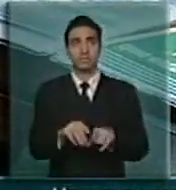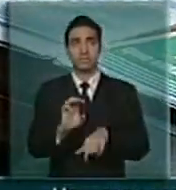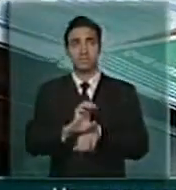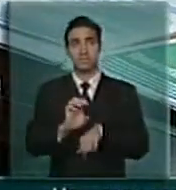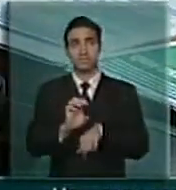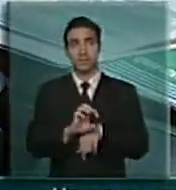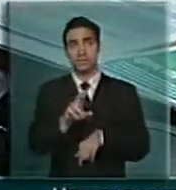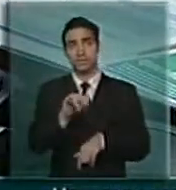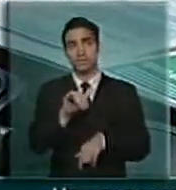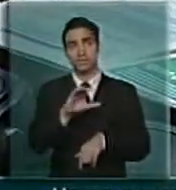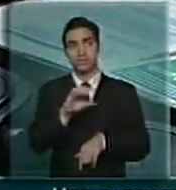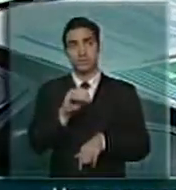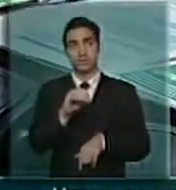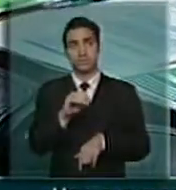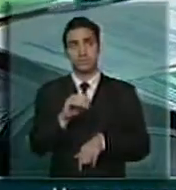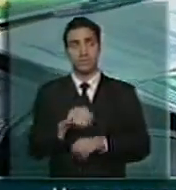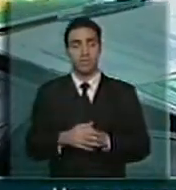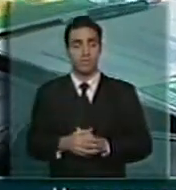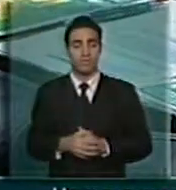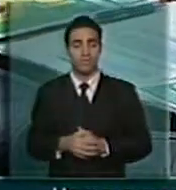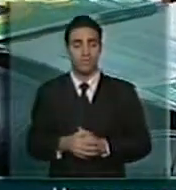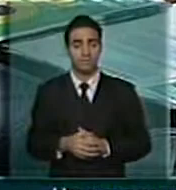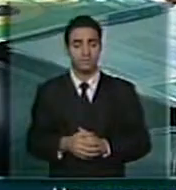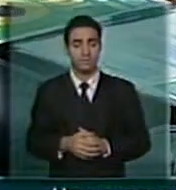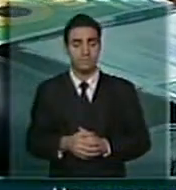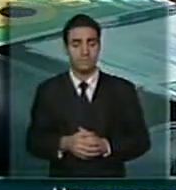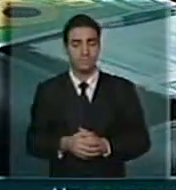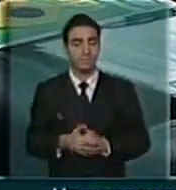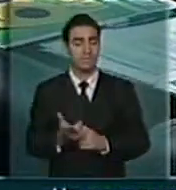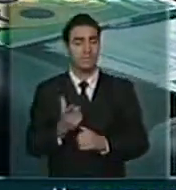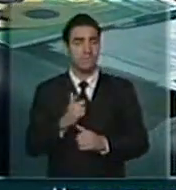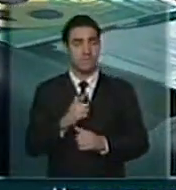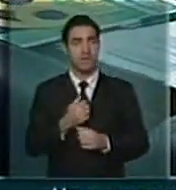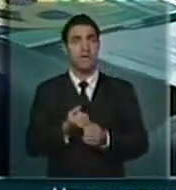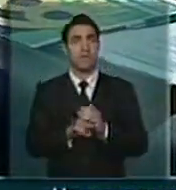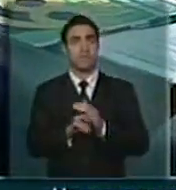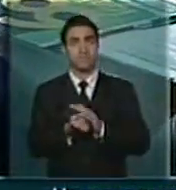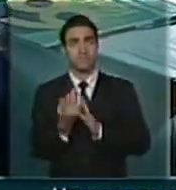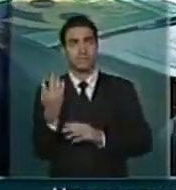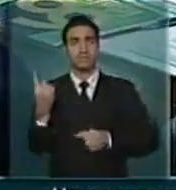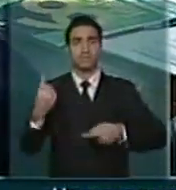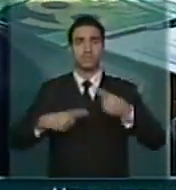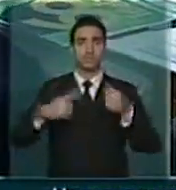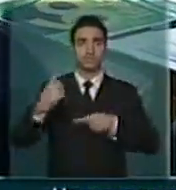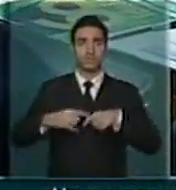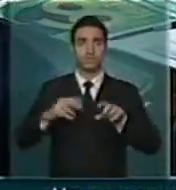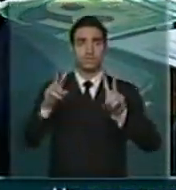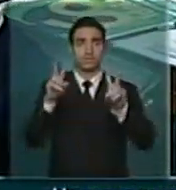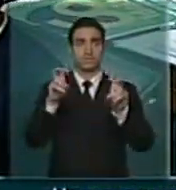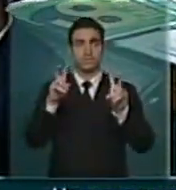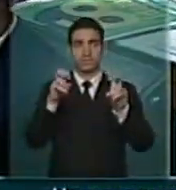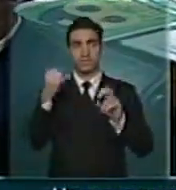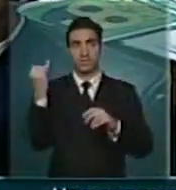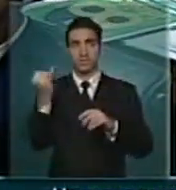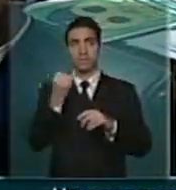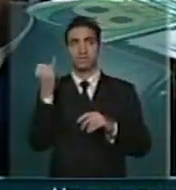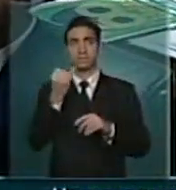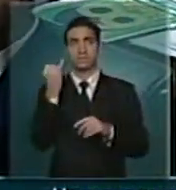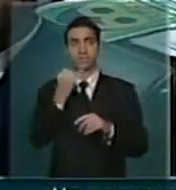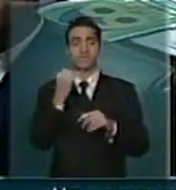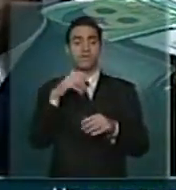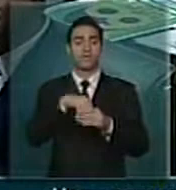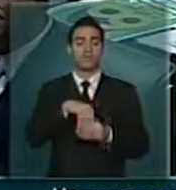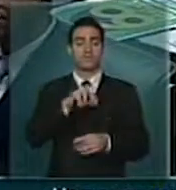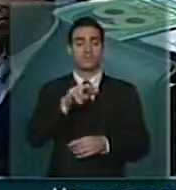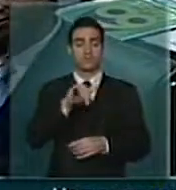do Rio de Janeiro. Quantas discussões de temas importantes no Rio de